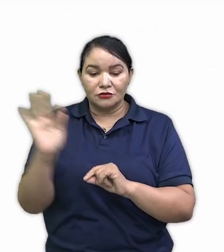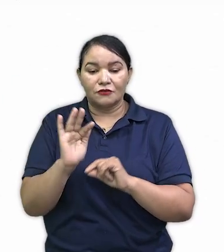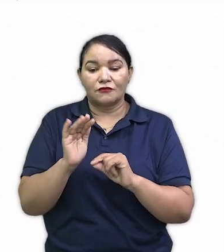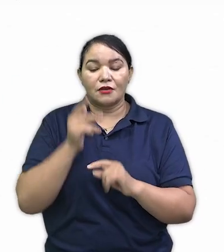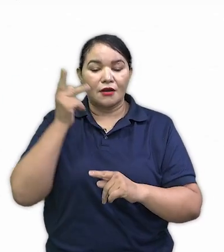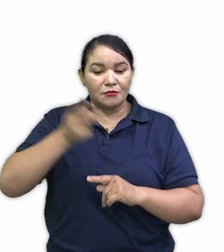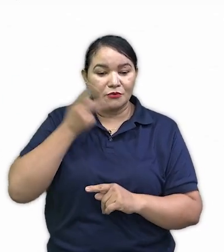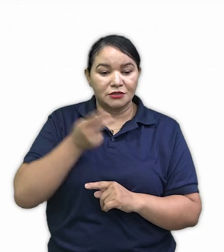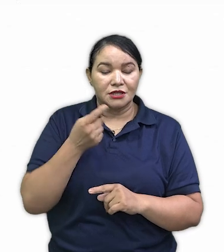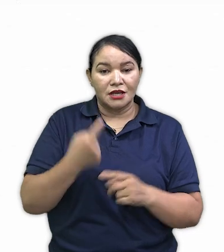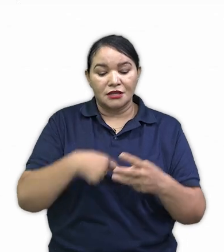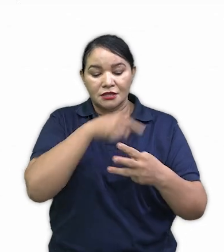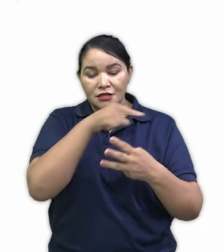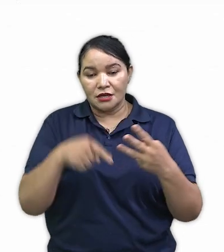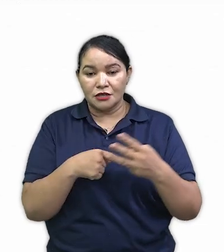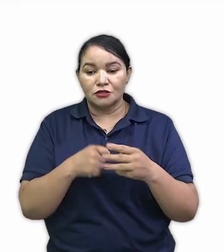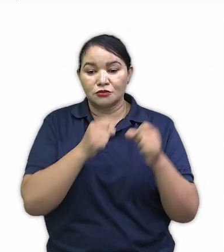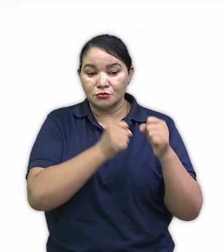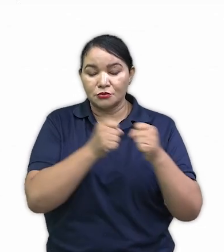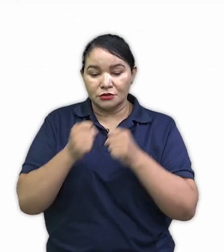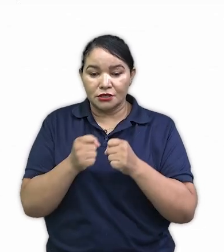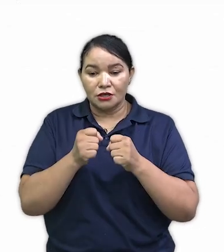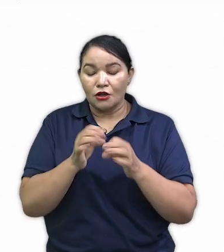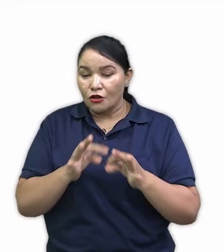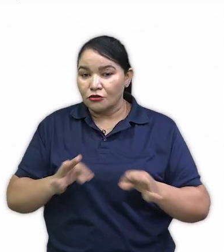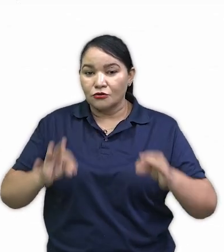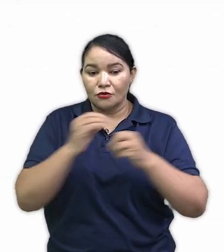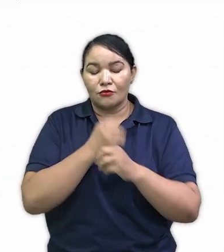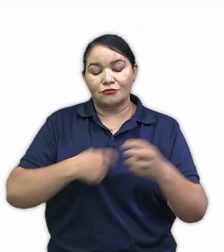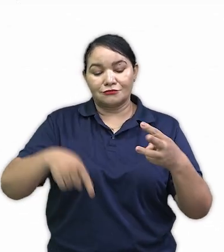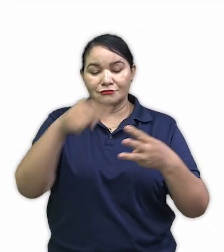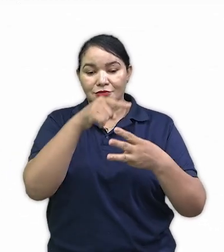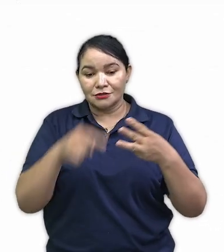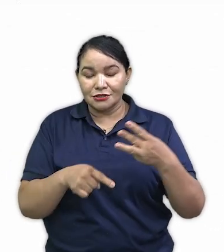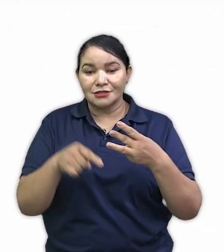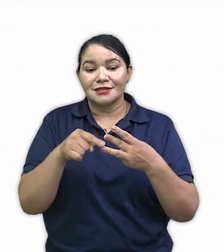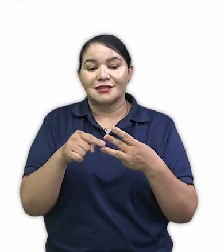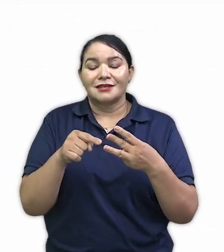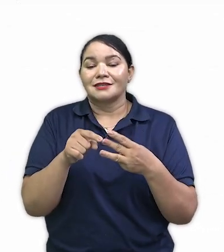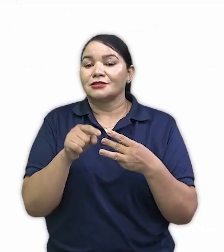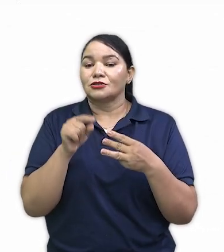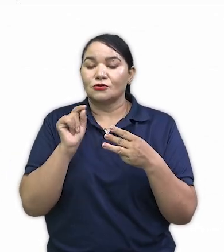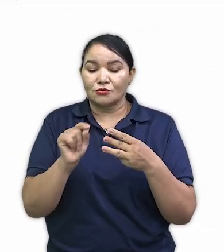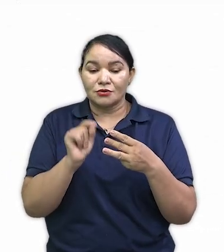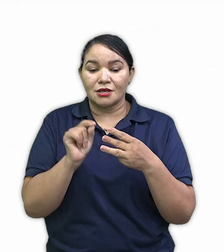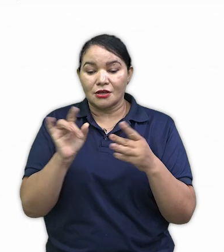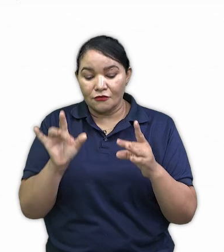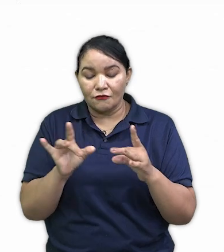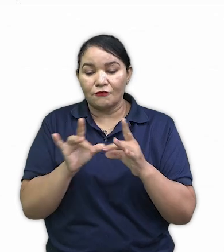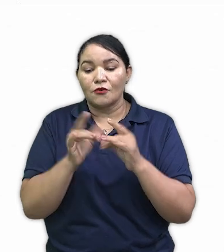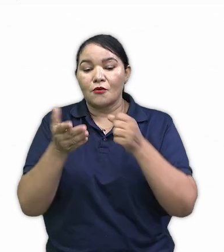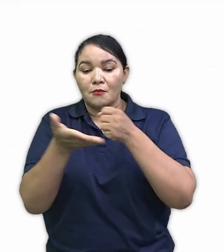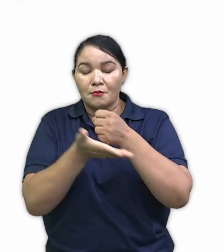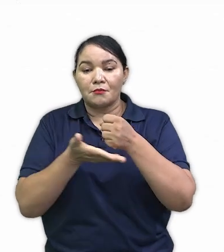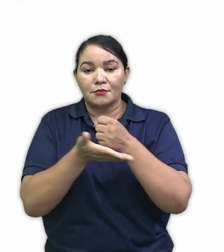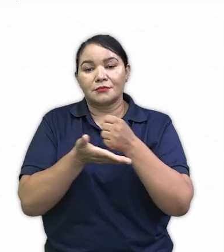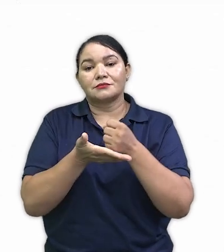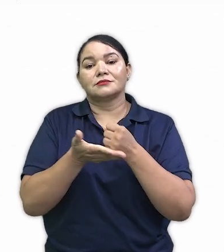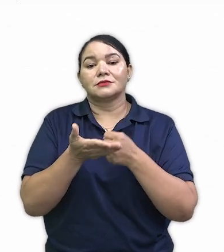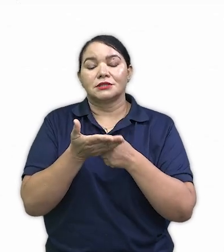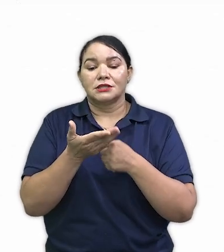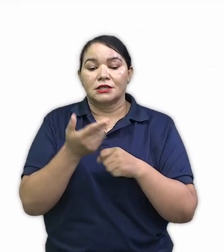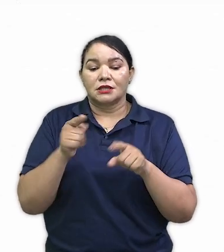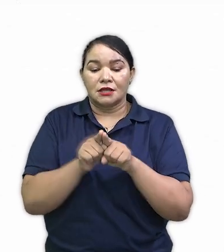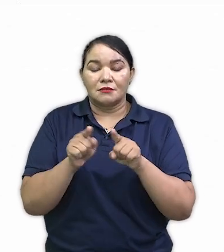filosofia política, as três formas de poder. Ele diz que todas as três formas de poder se fundamentam